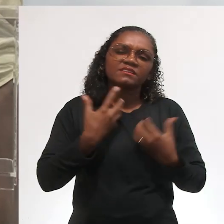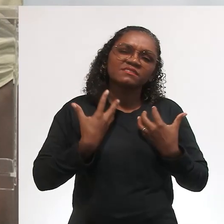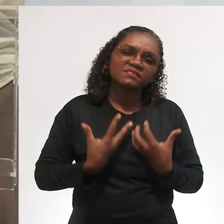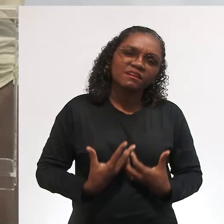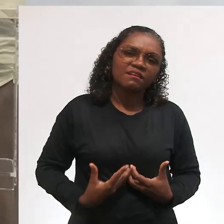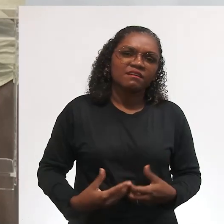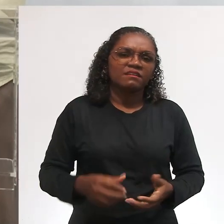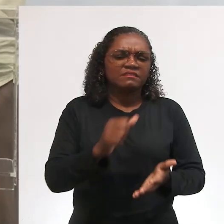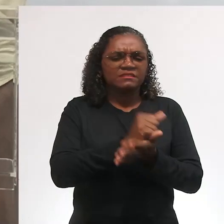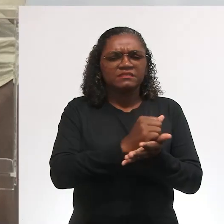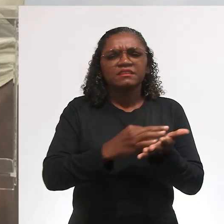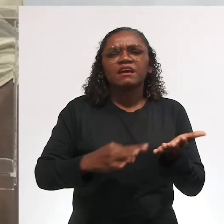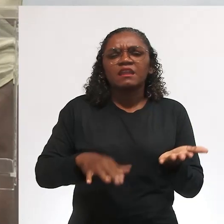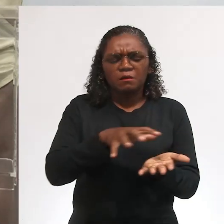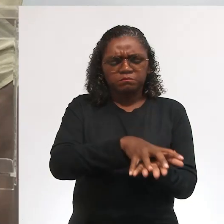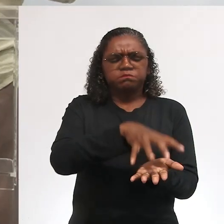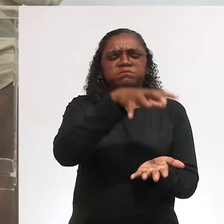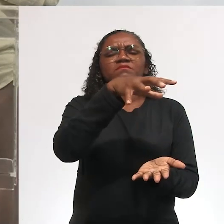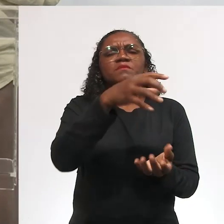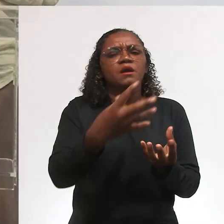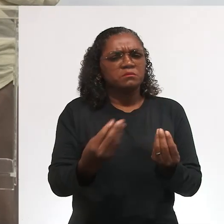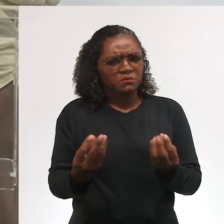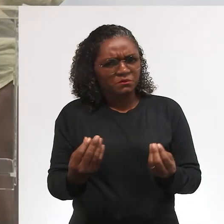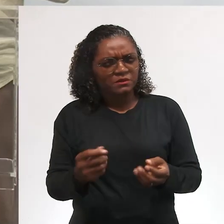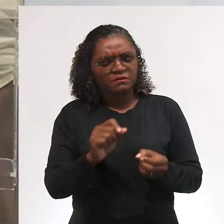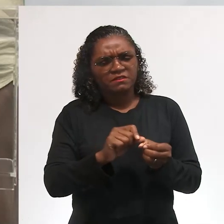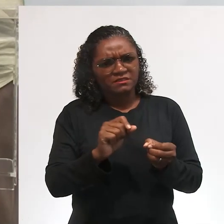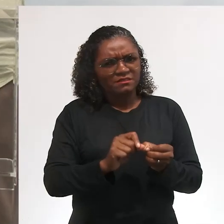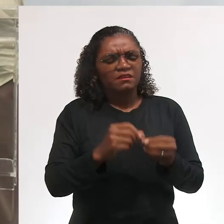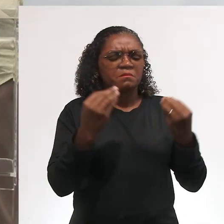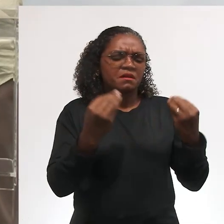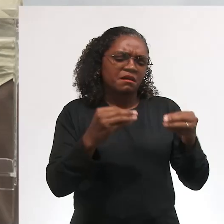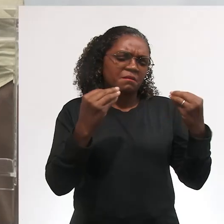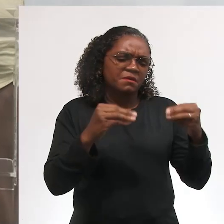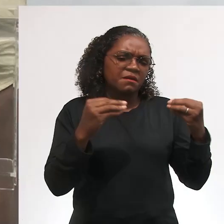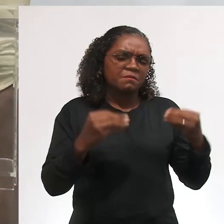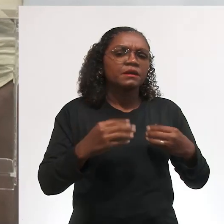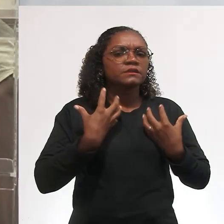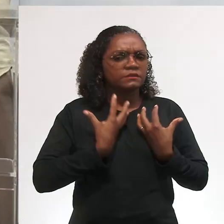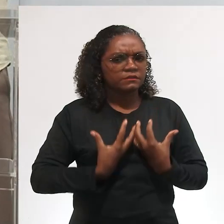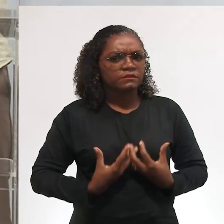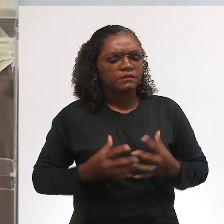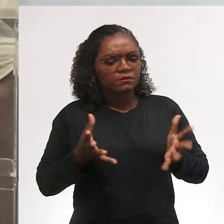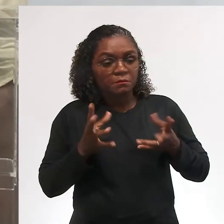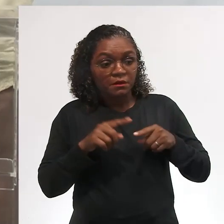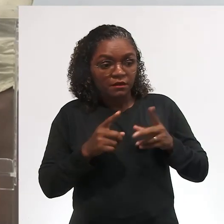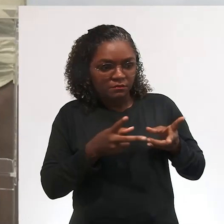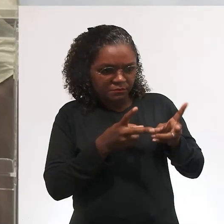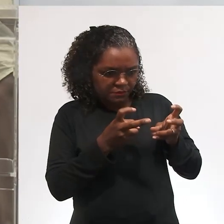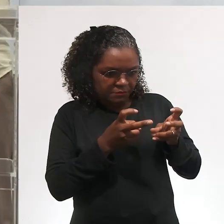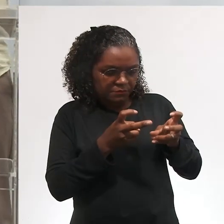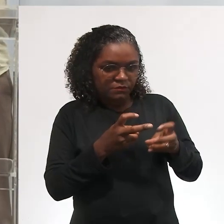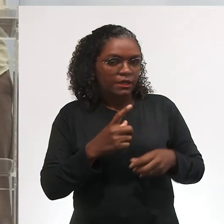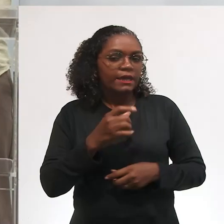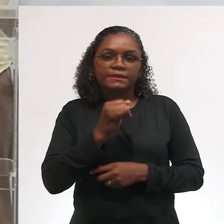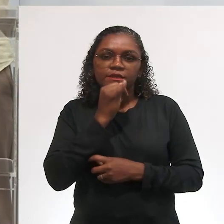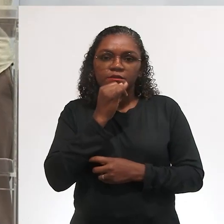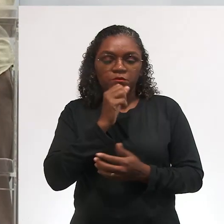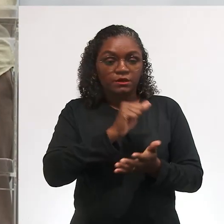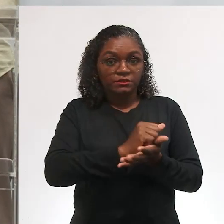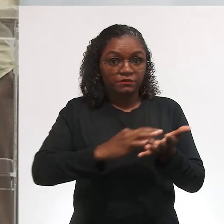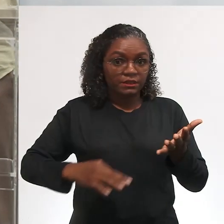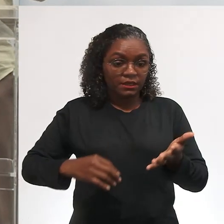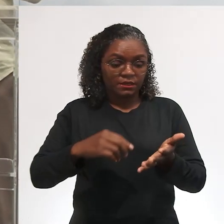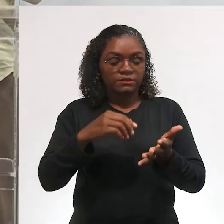tanto de tarefa em sala, fez aquele tanto de exercício. E o professor diz assim: olha, a lista tem 12 exercícios. Quem chegar